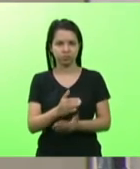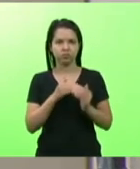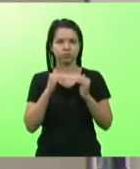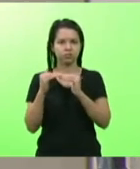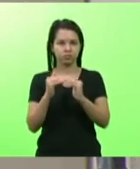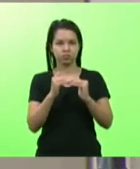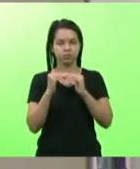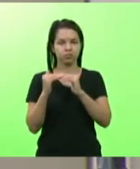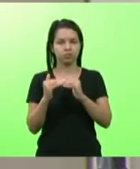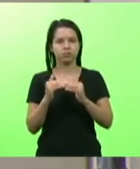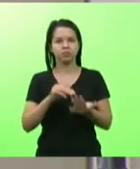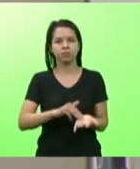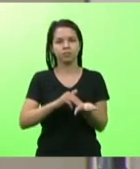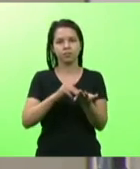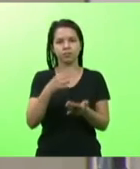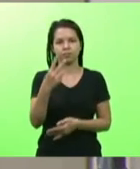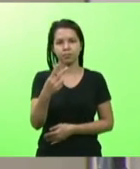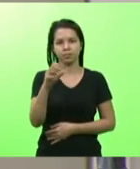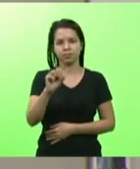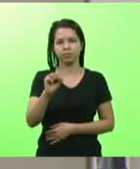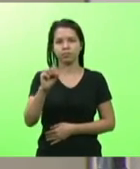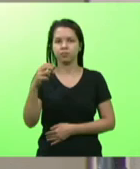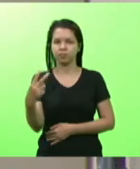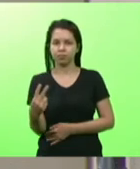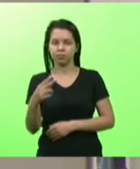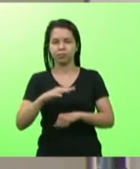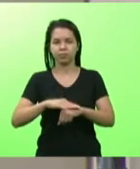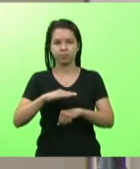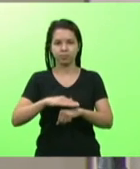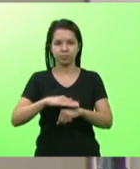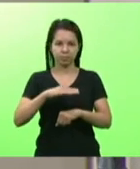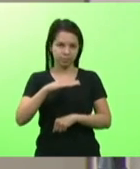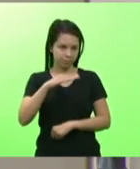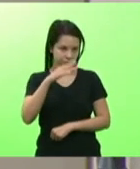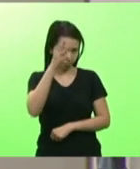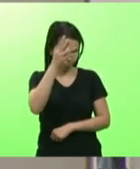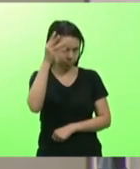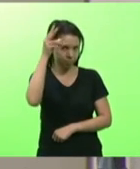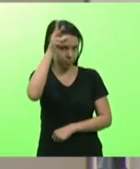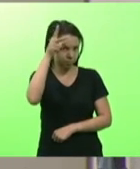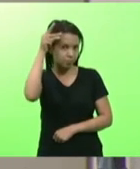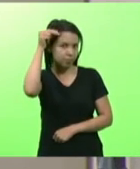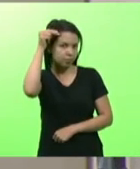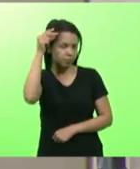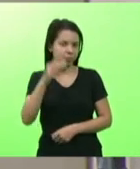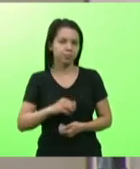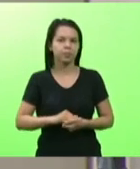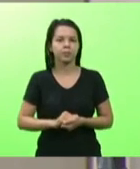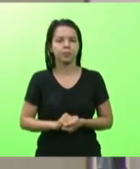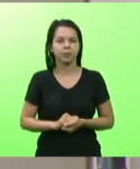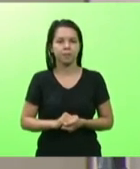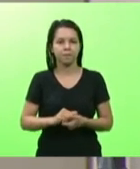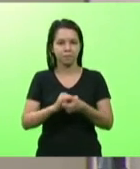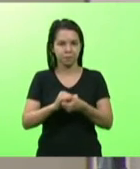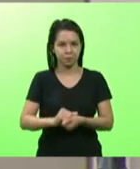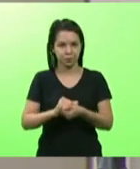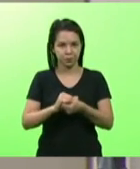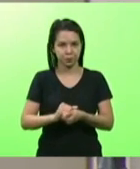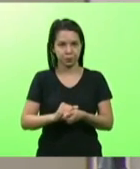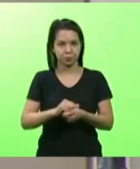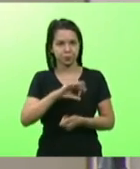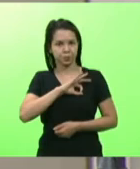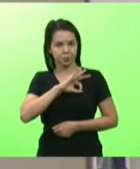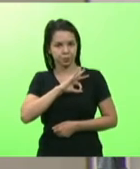por unanimidade Moção 282 autoria a deputada a Dirce e decide e complementando os policiais militares